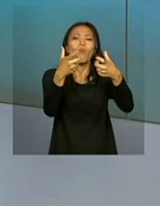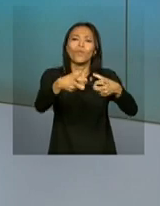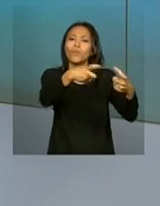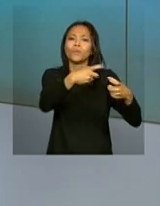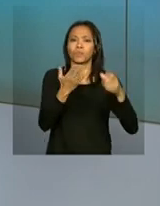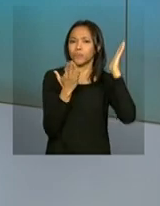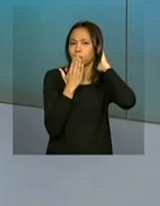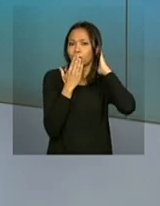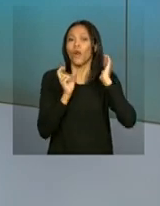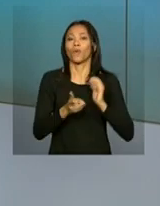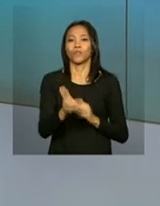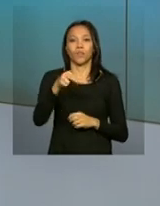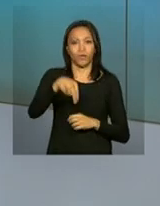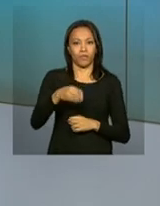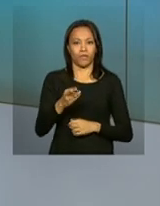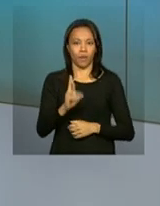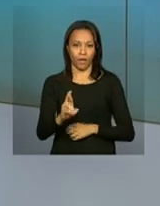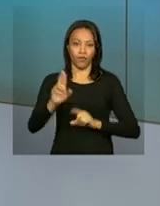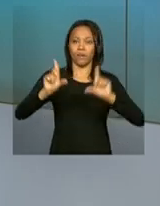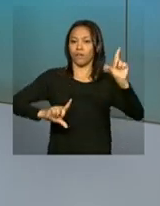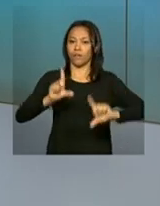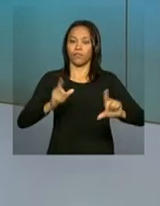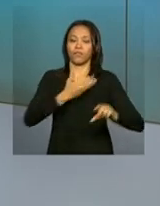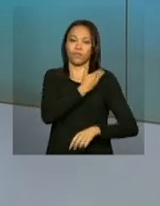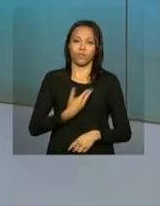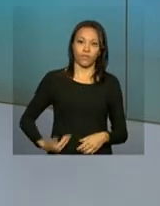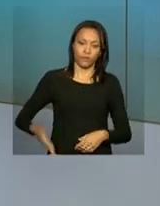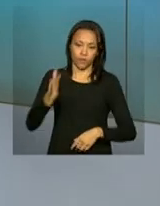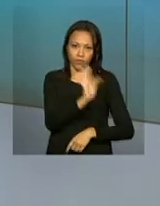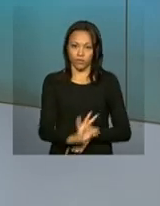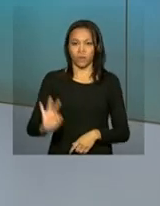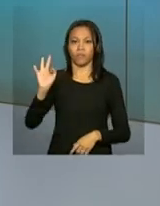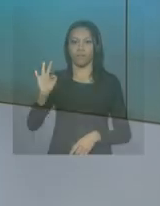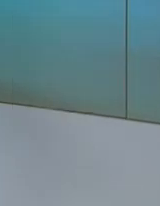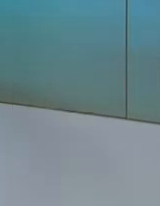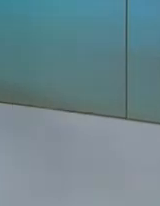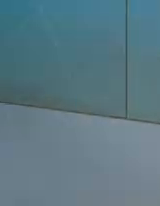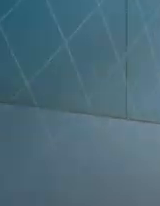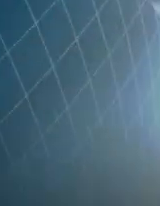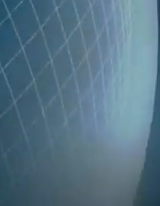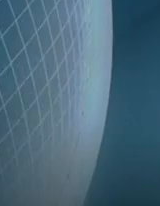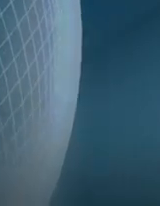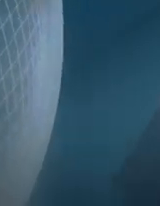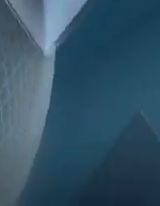indígenas. Continue com a gente aqui na NBR, a TV do Governo Federal.